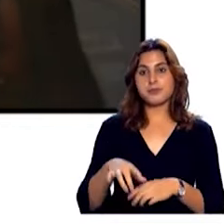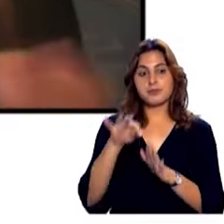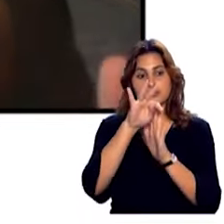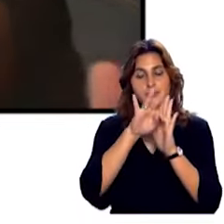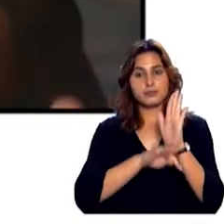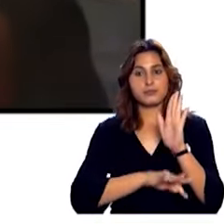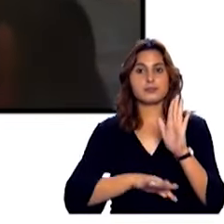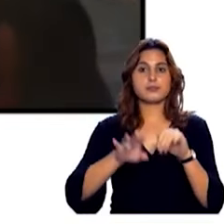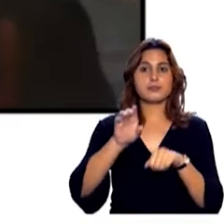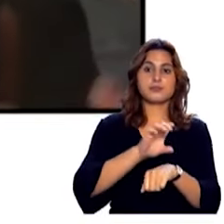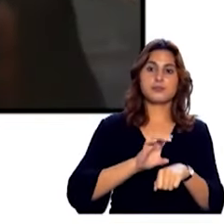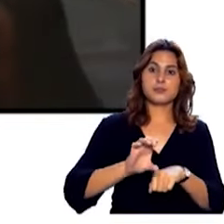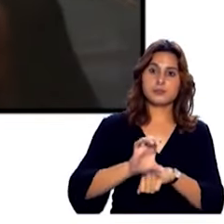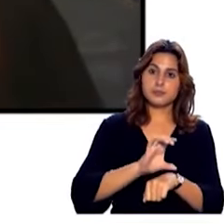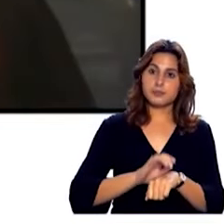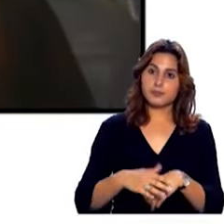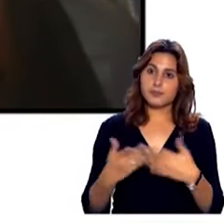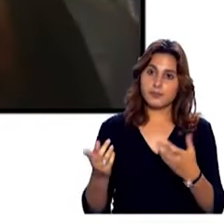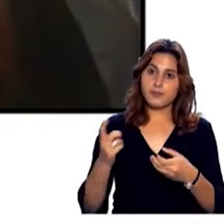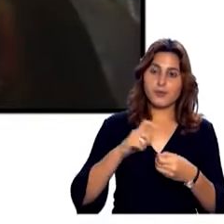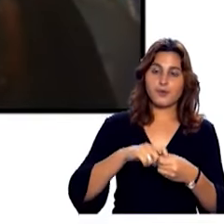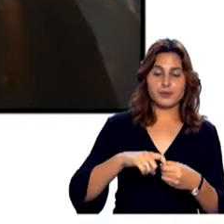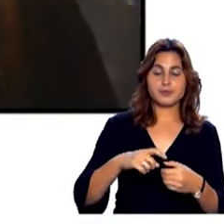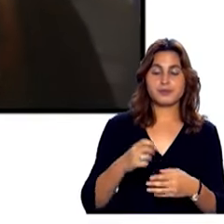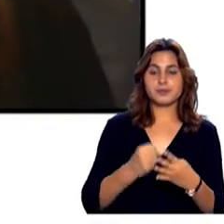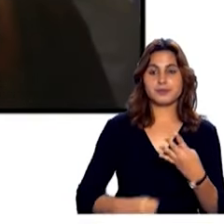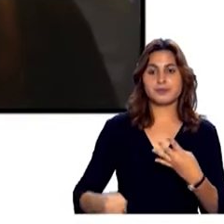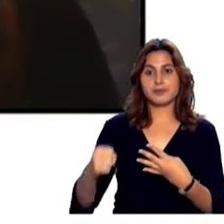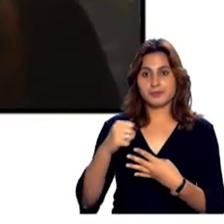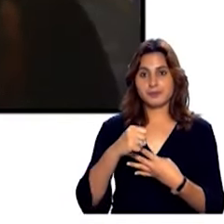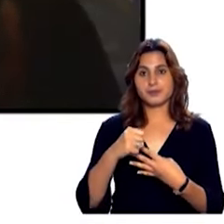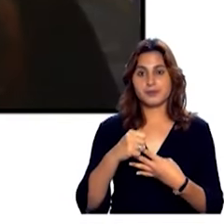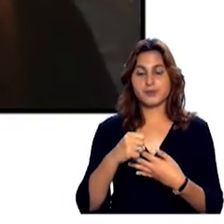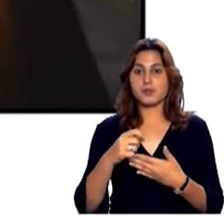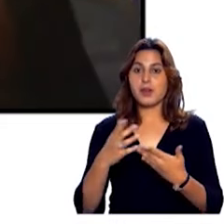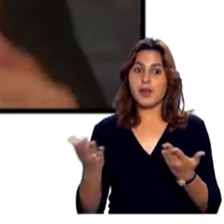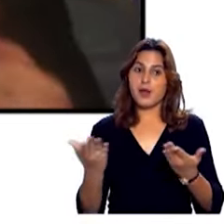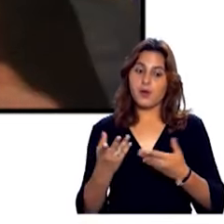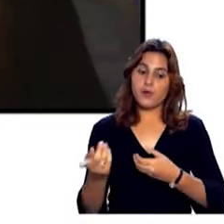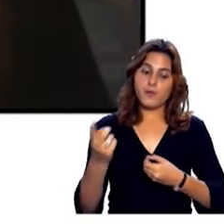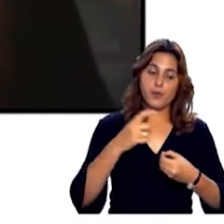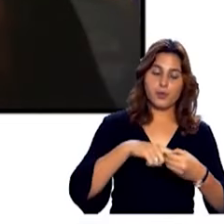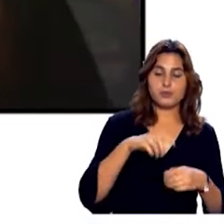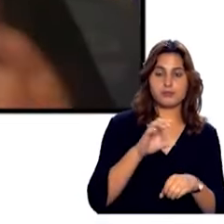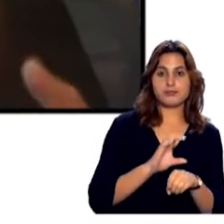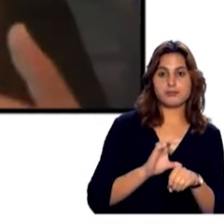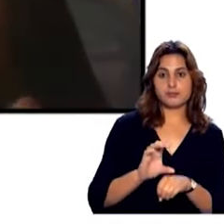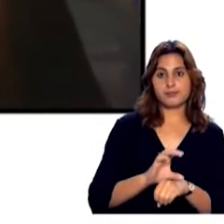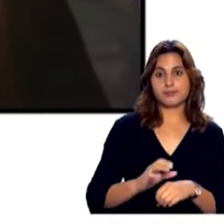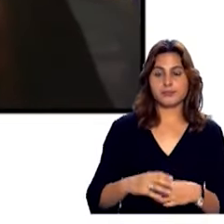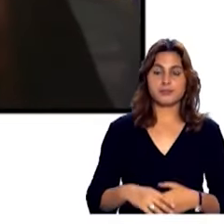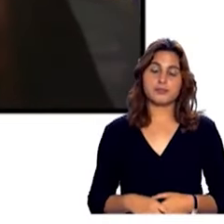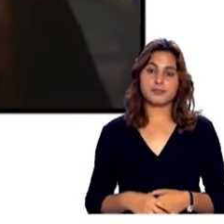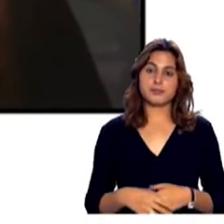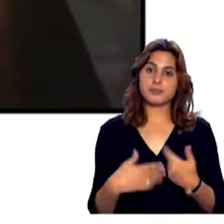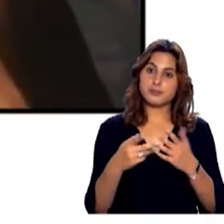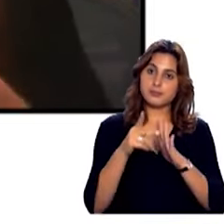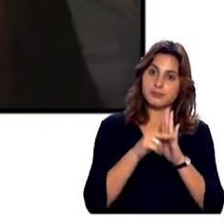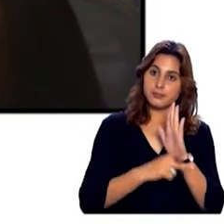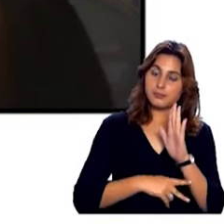Constituição Nós voltamos atrás na súmula e voltamos atrás na Constituição o projeto e isso é importante